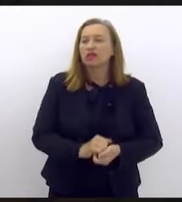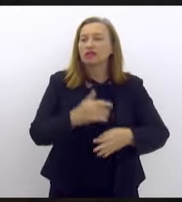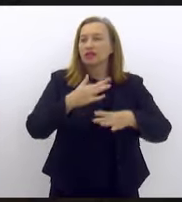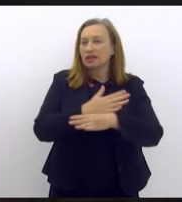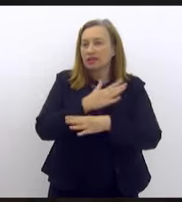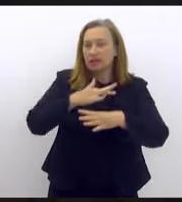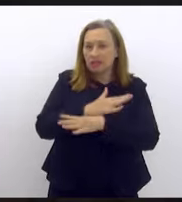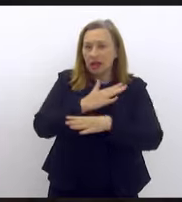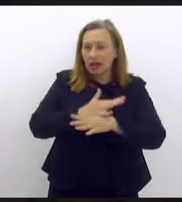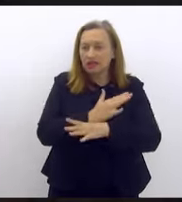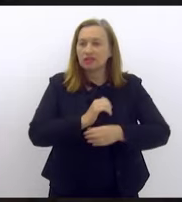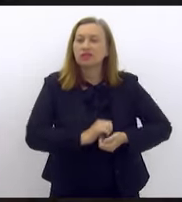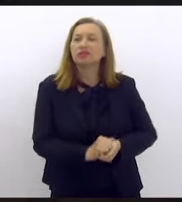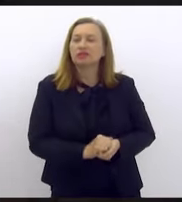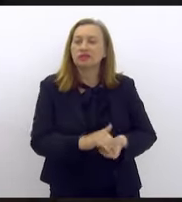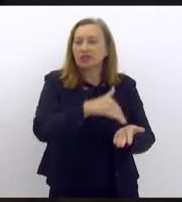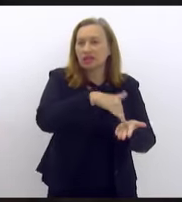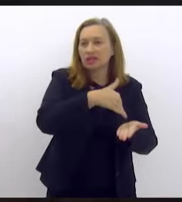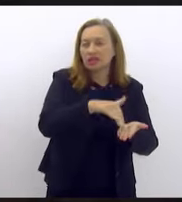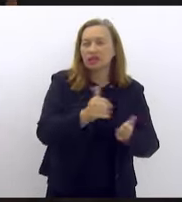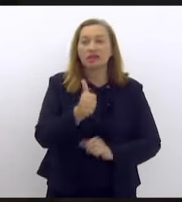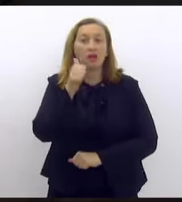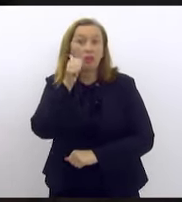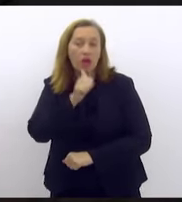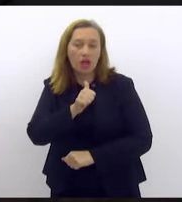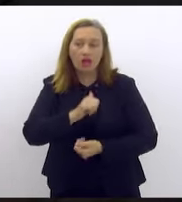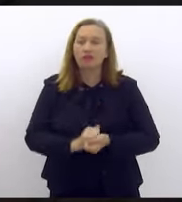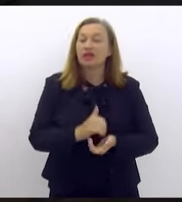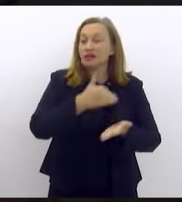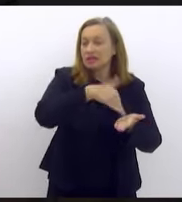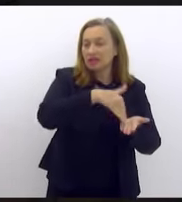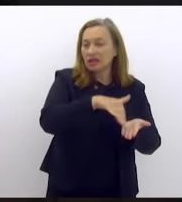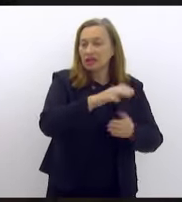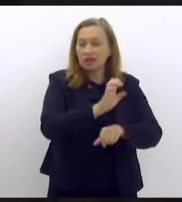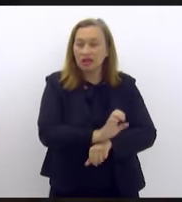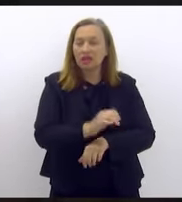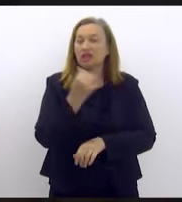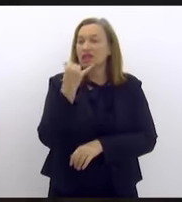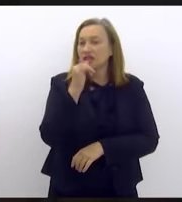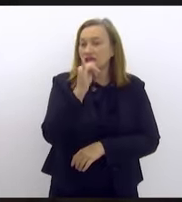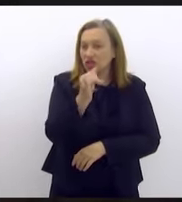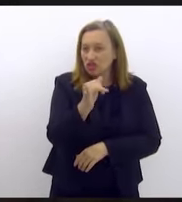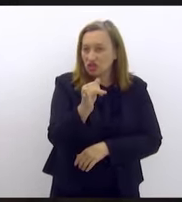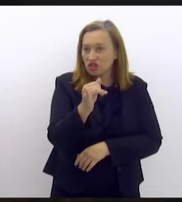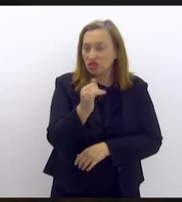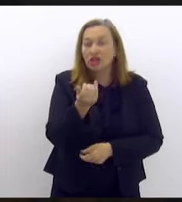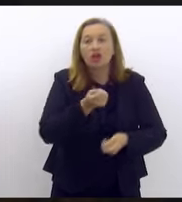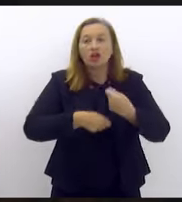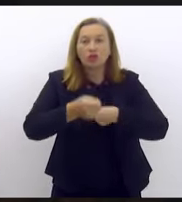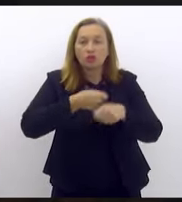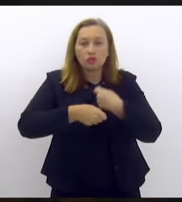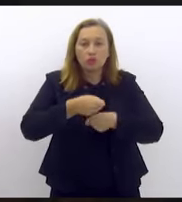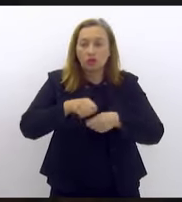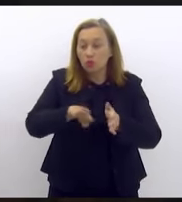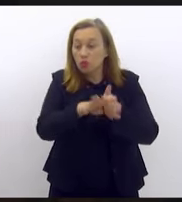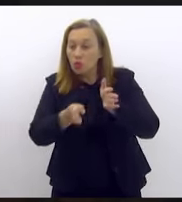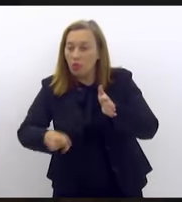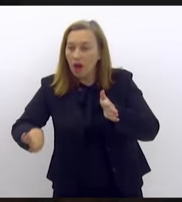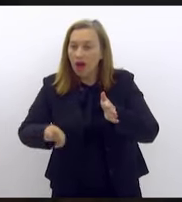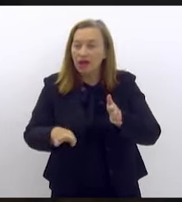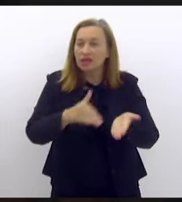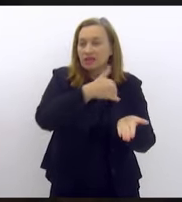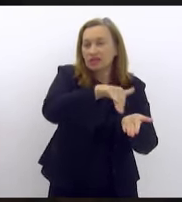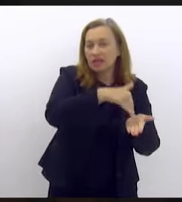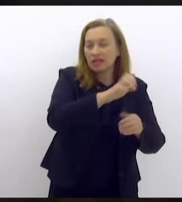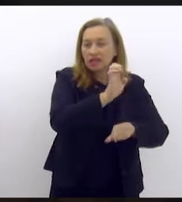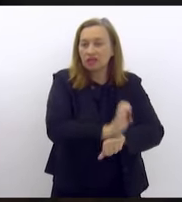Cidades, Secretaria de Estado da Mulher, Secretaria de Estado de Energia e Economia do Mar, Secretaria de